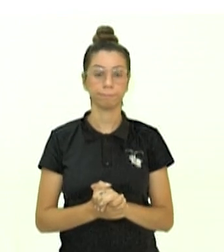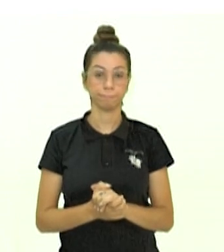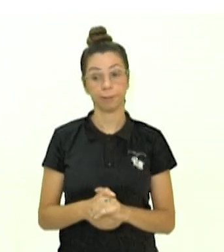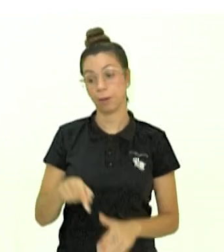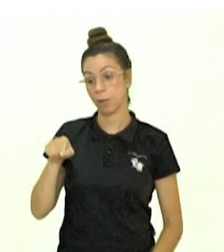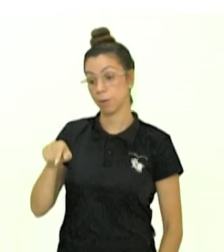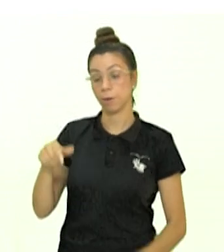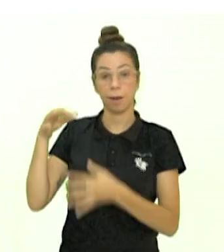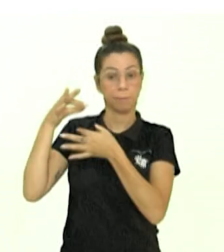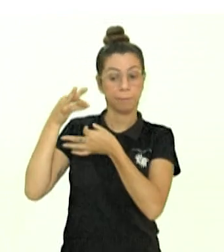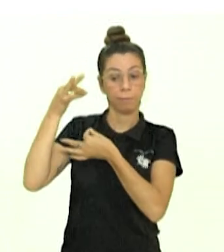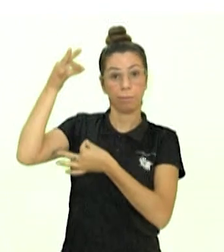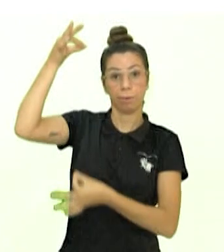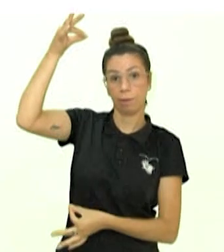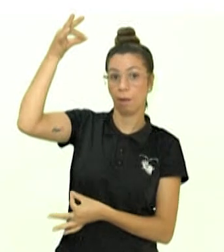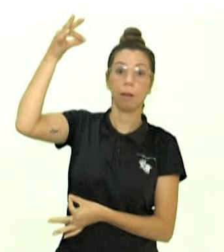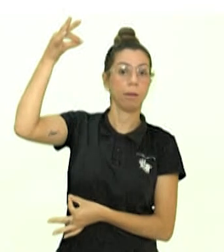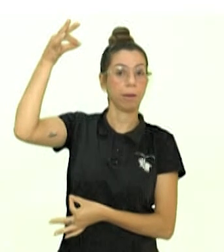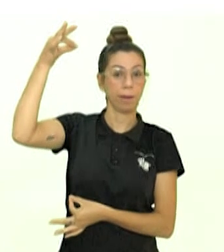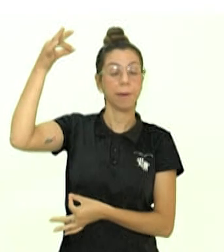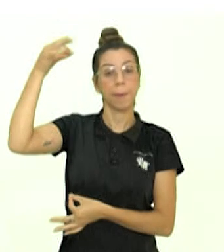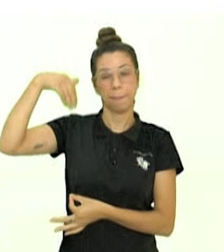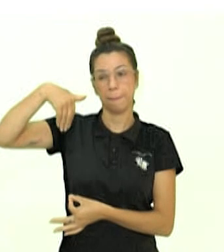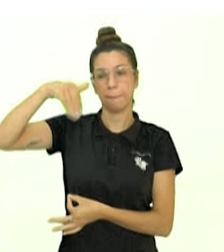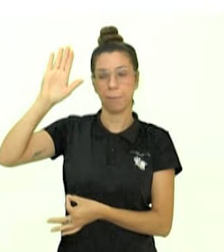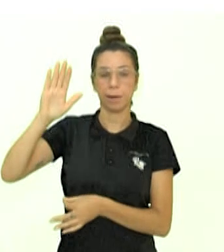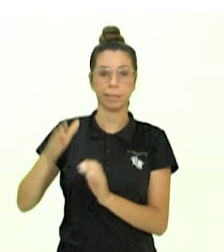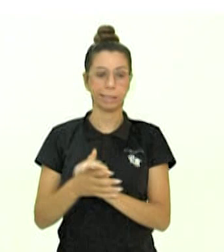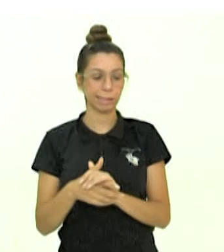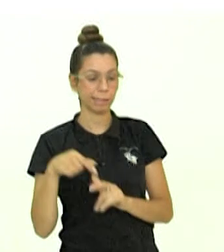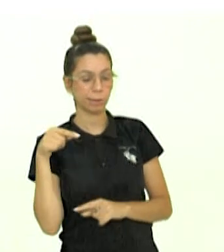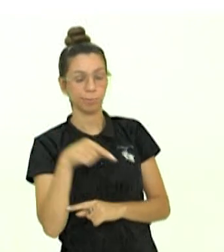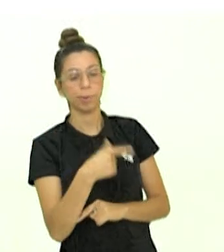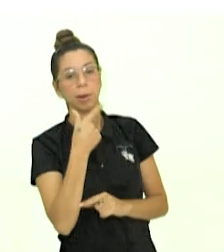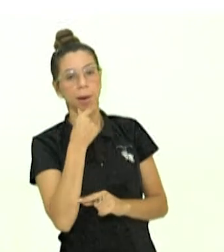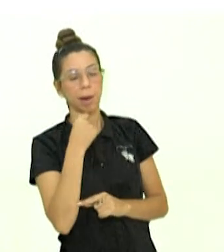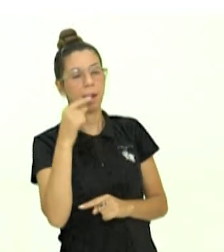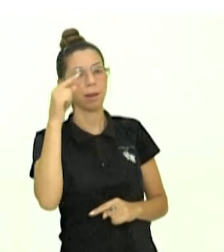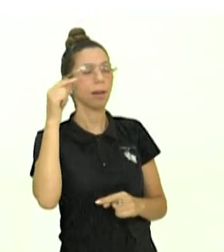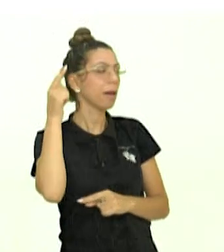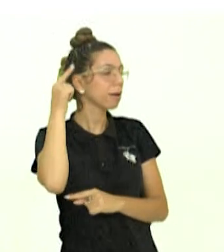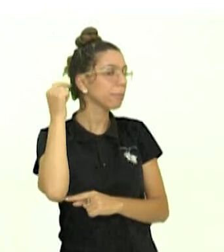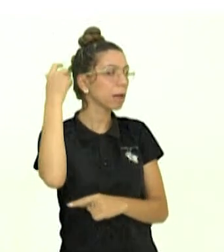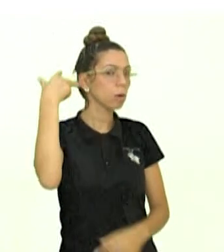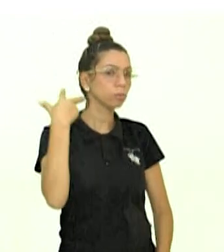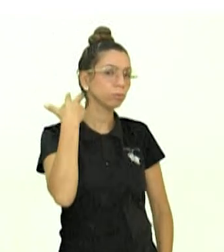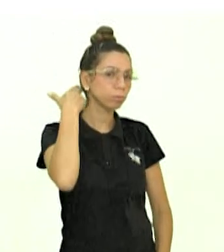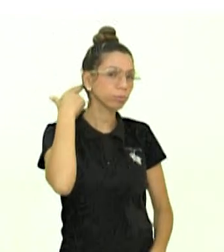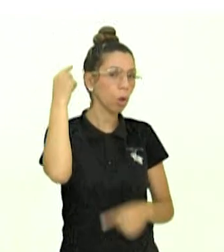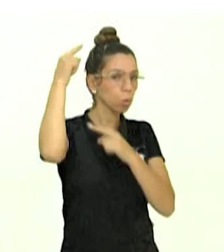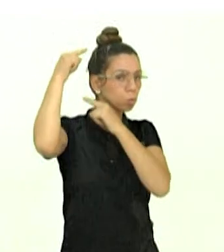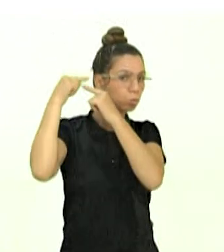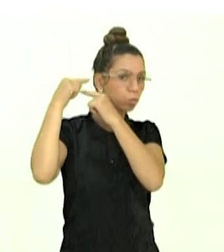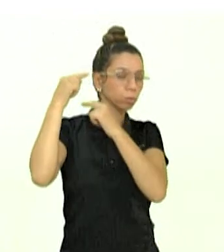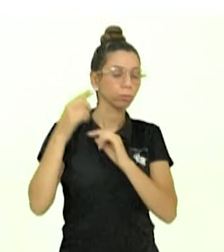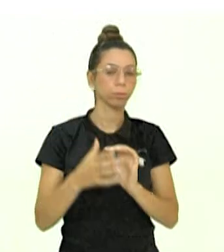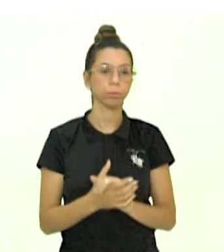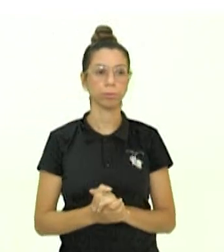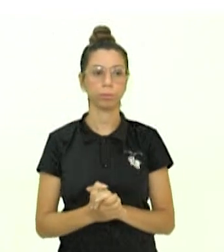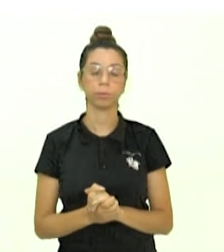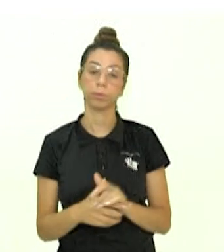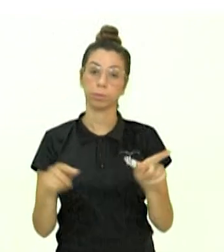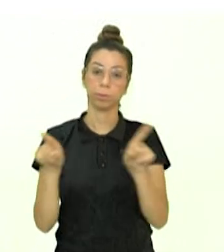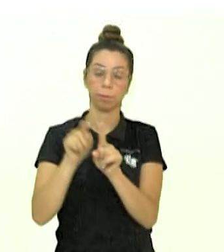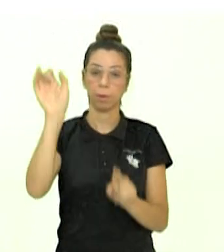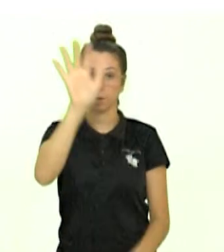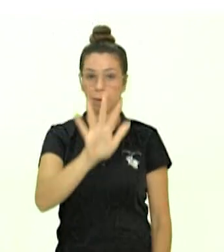Então não é tão longo quanto. Beleza? Então tá. Bora seguir. Ainda aqui falando sobre a